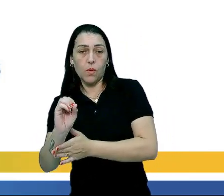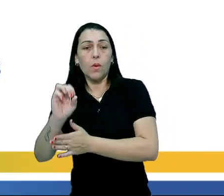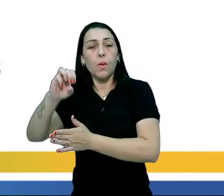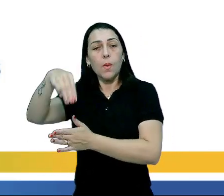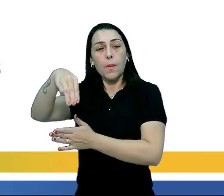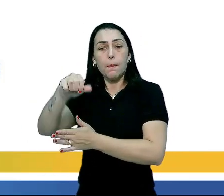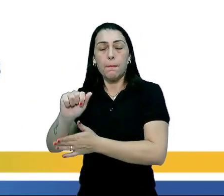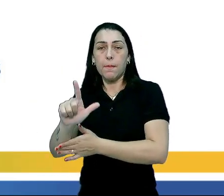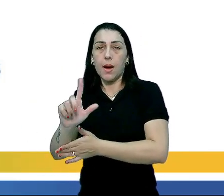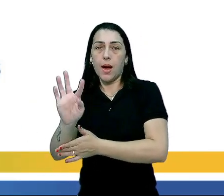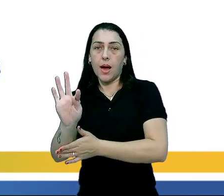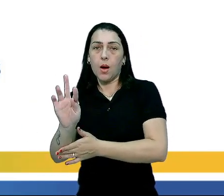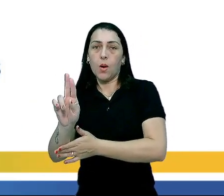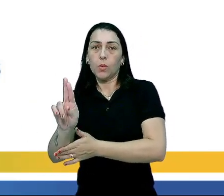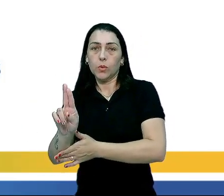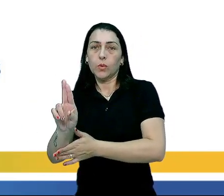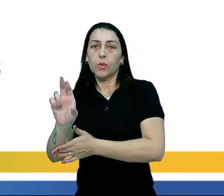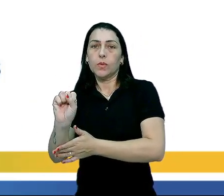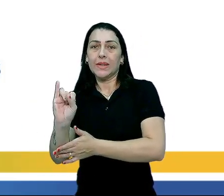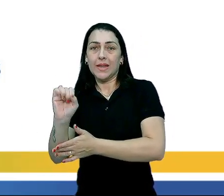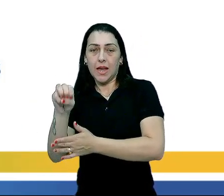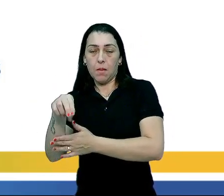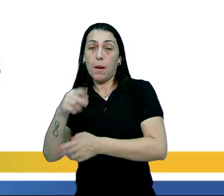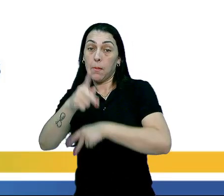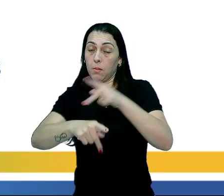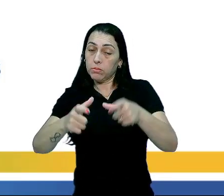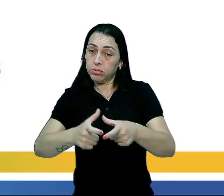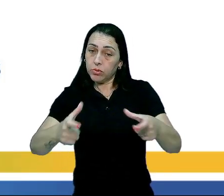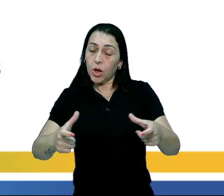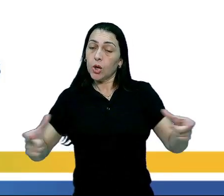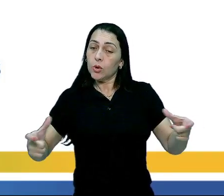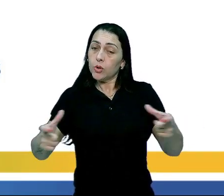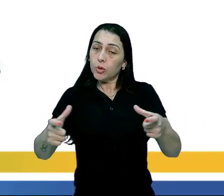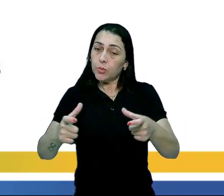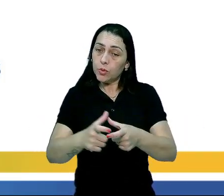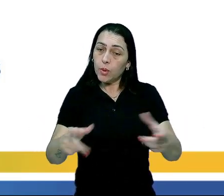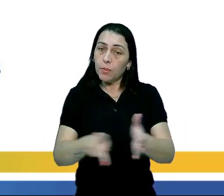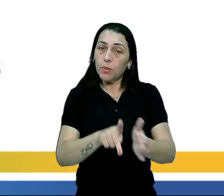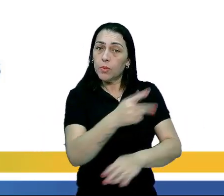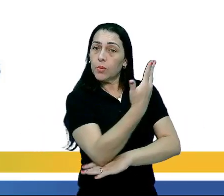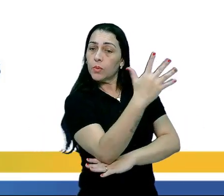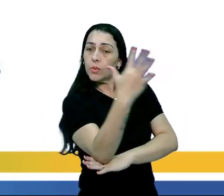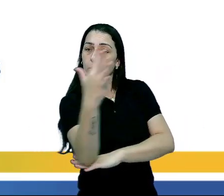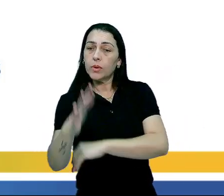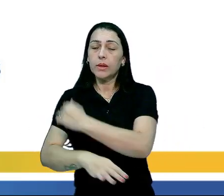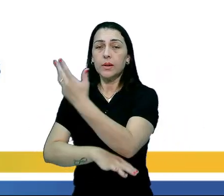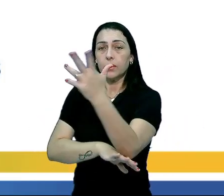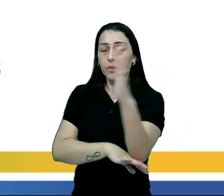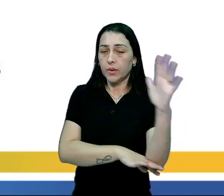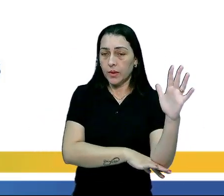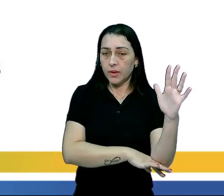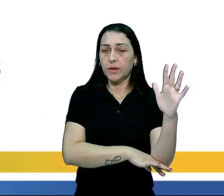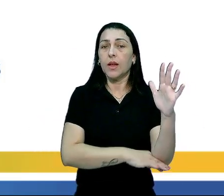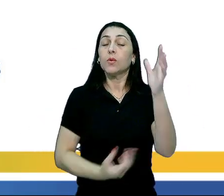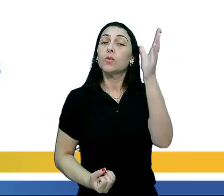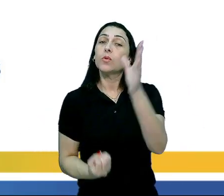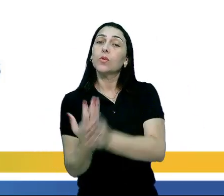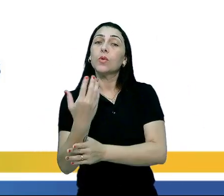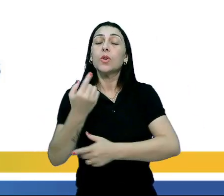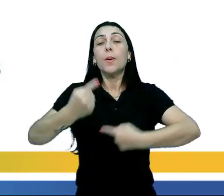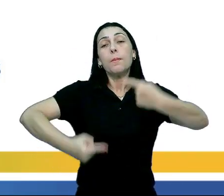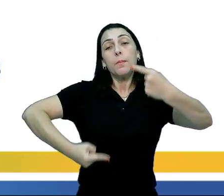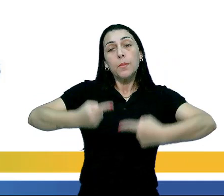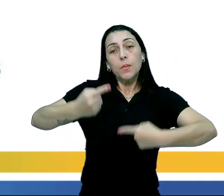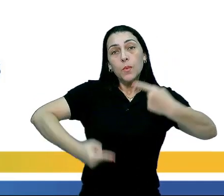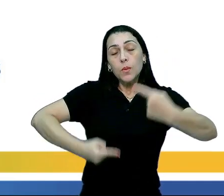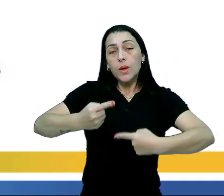ecomalthusianos, conforme a população aumenta, diminuem aí a questão dos recursos naturais. É quando surgem